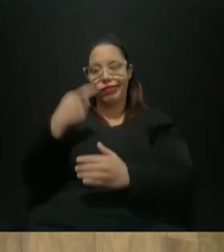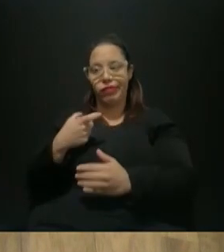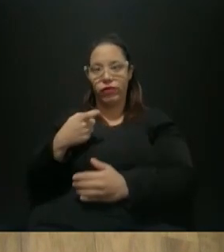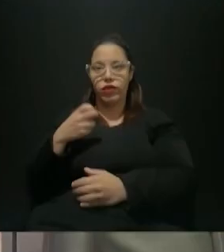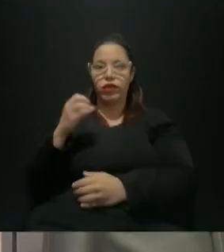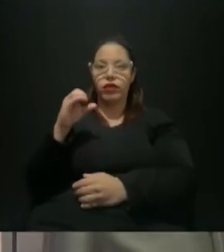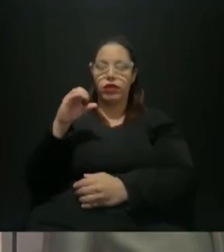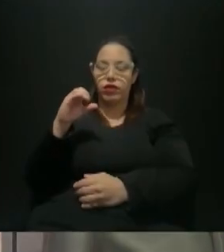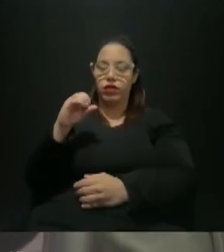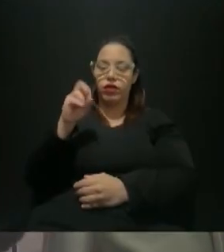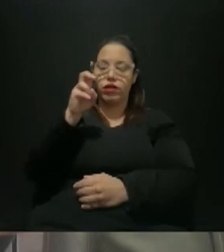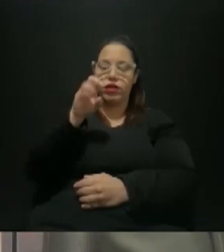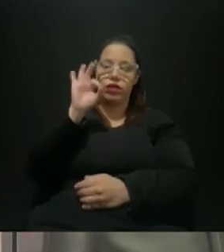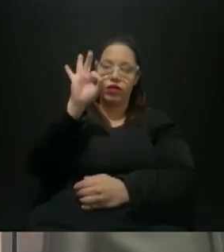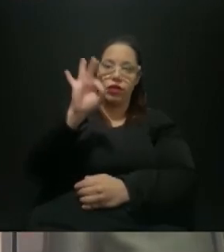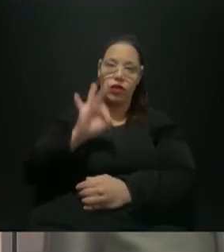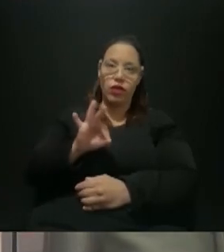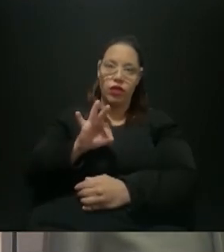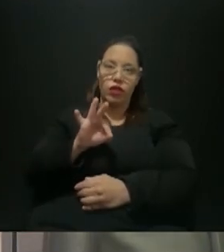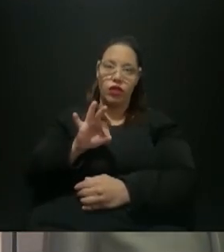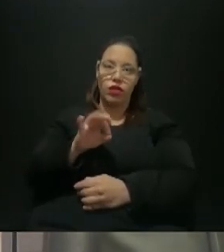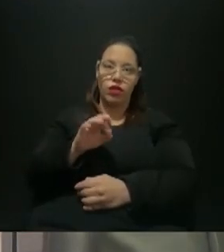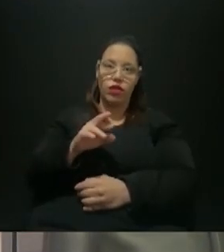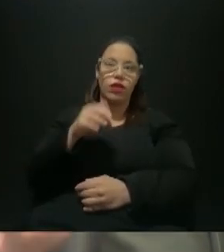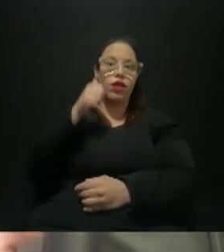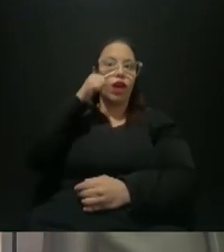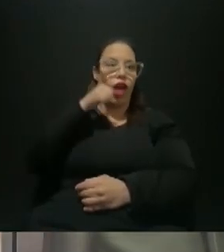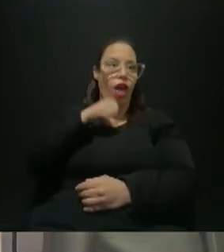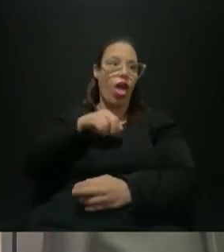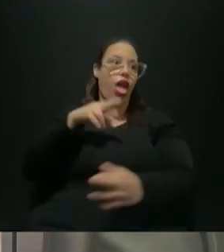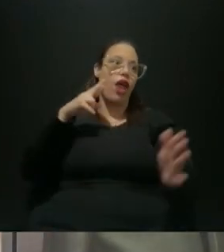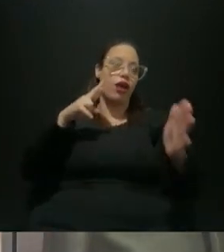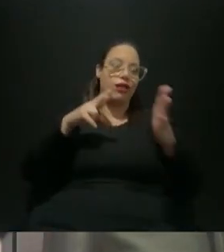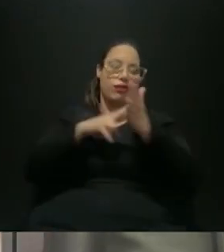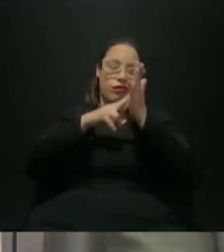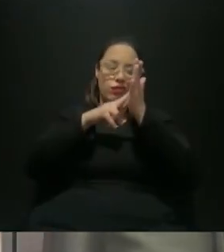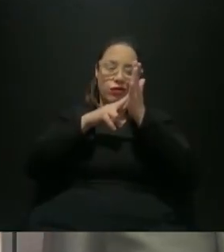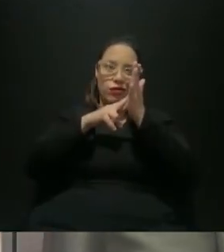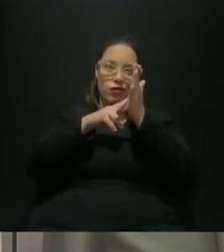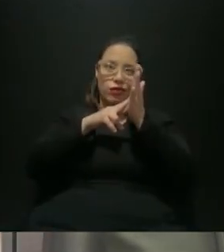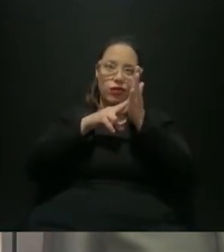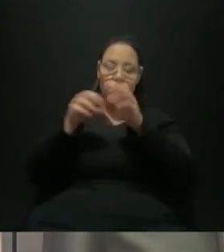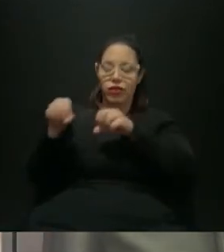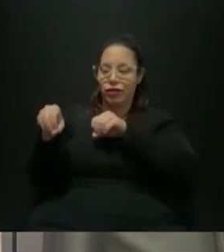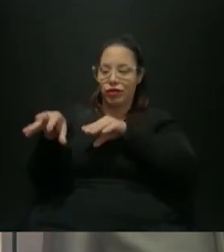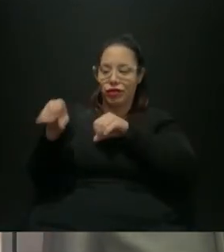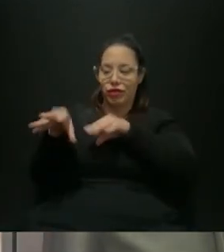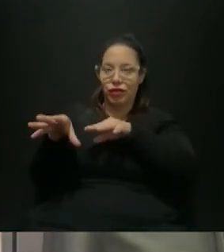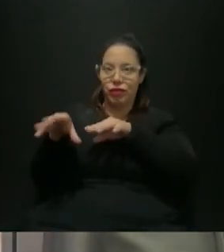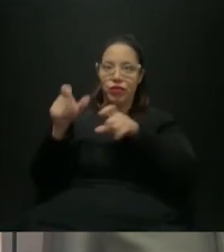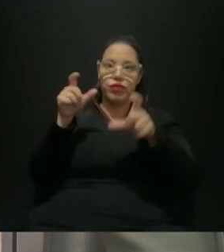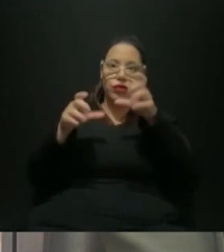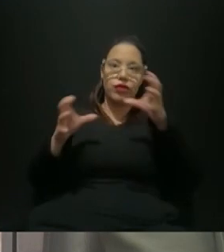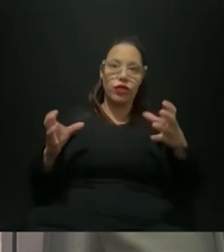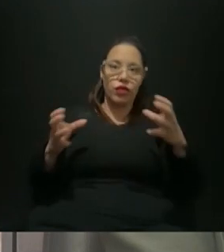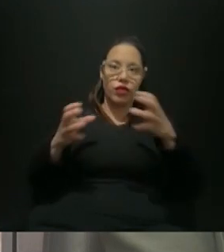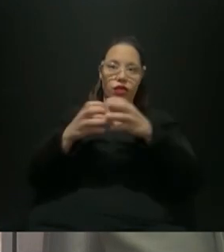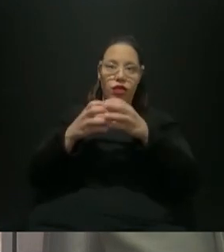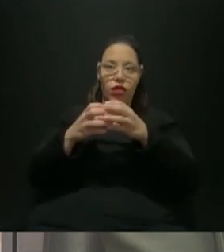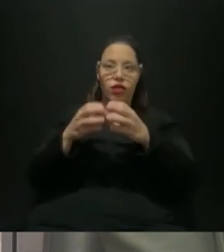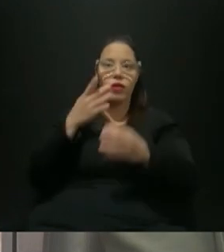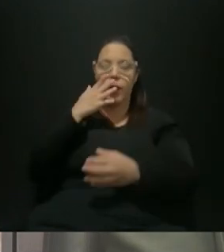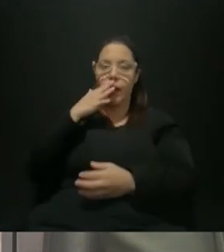95% é figura feminina, que são as educadoras, as pessoas que se envolvem mais com as crianças.